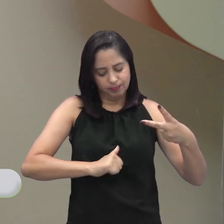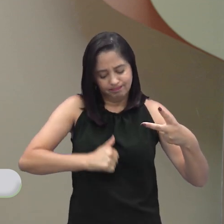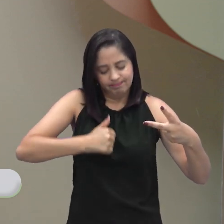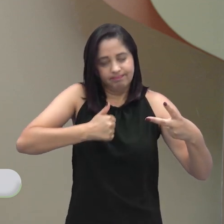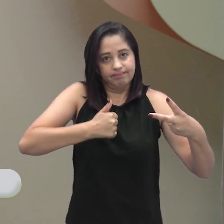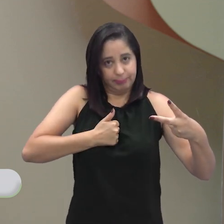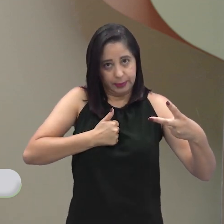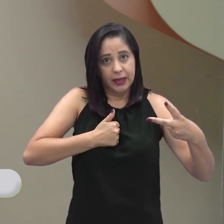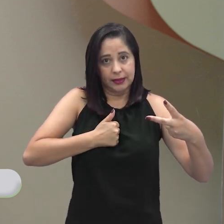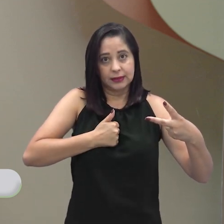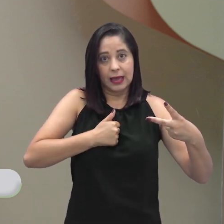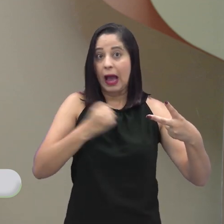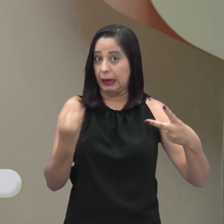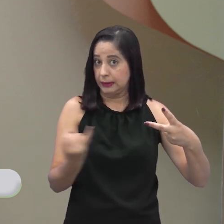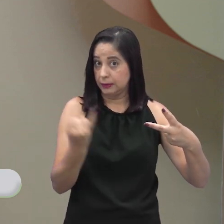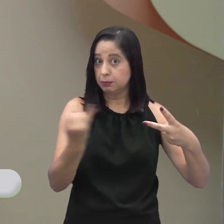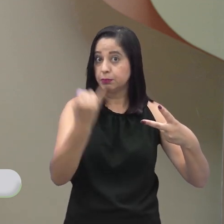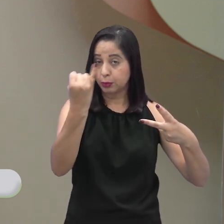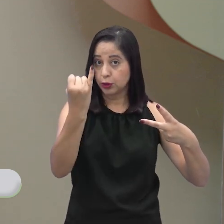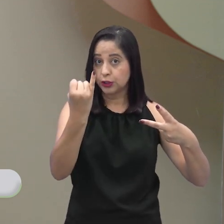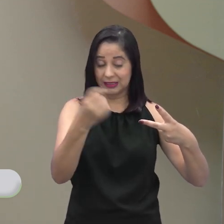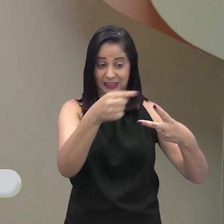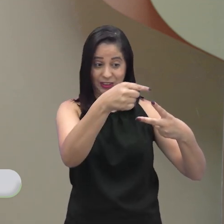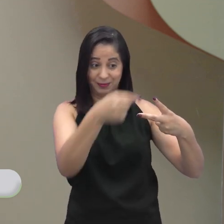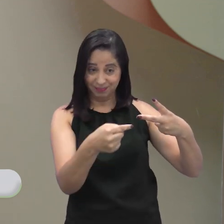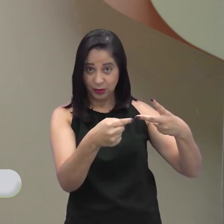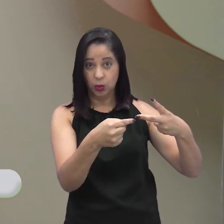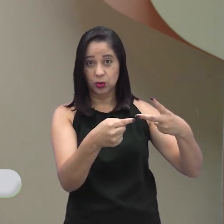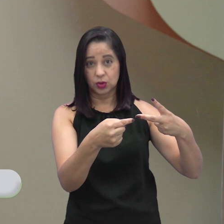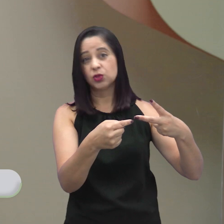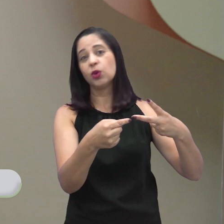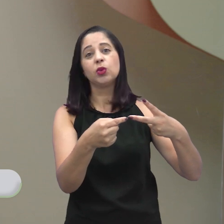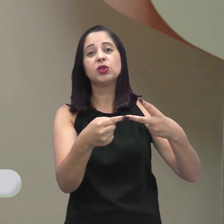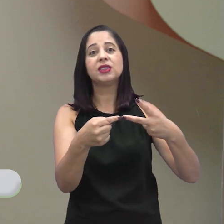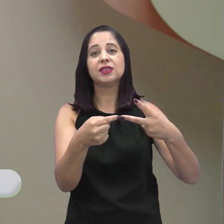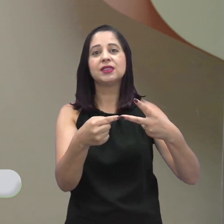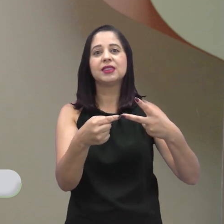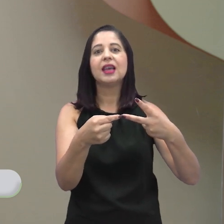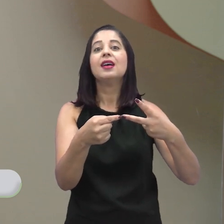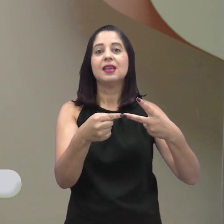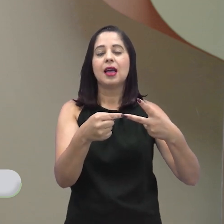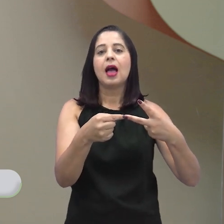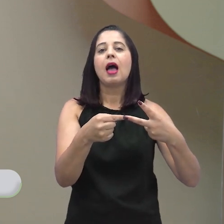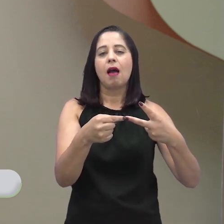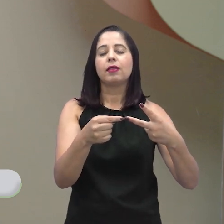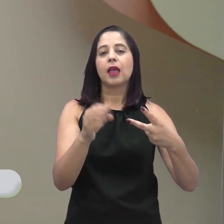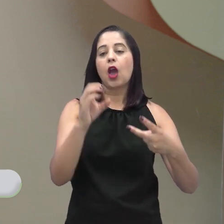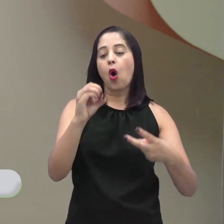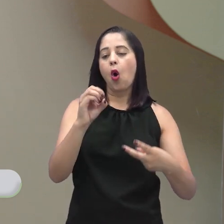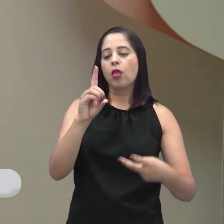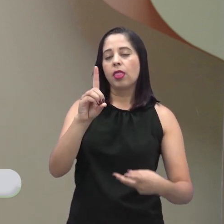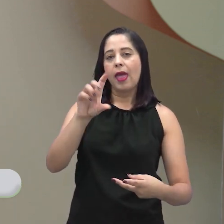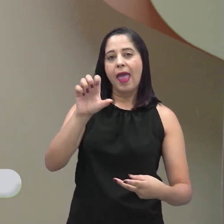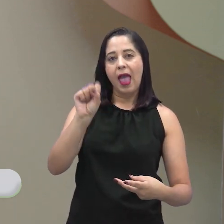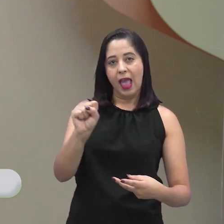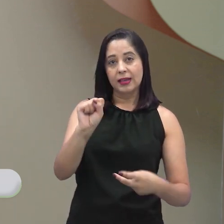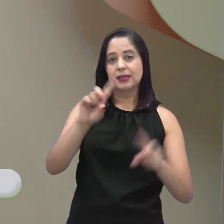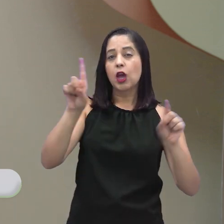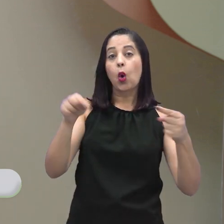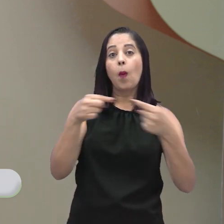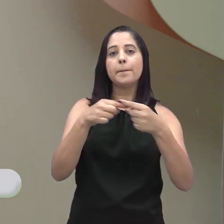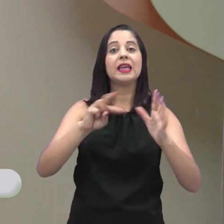prioritários pela ONU, né? A saúde e o bem-estar, eles são destaques nas ODSs, que são os Objetivos